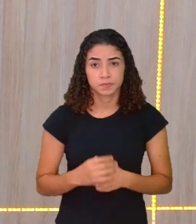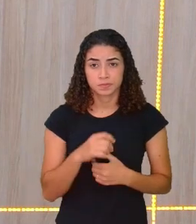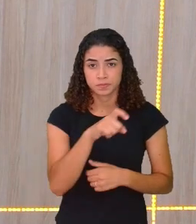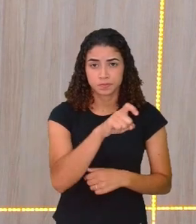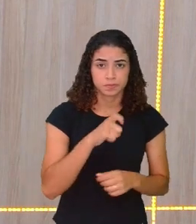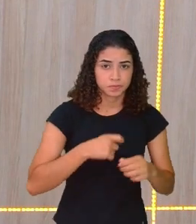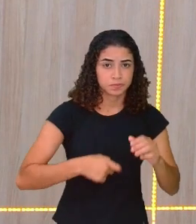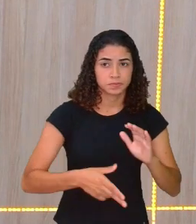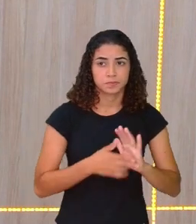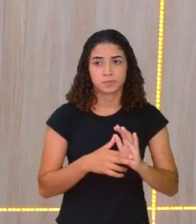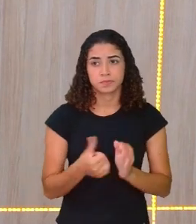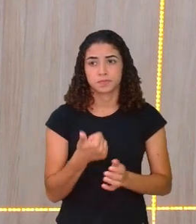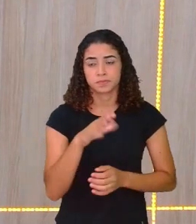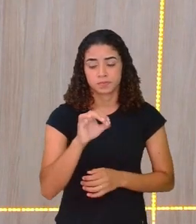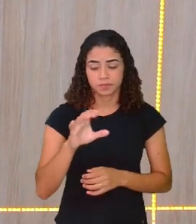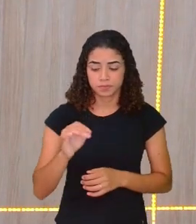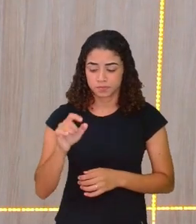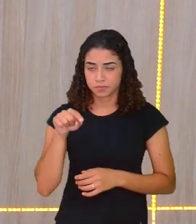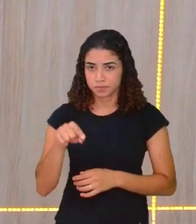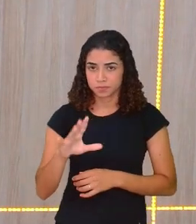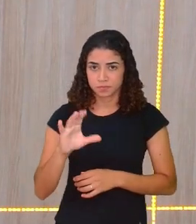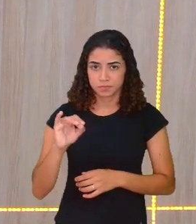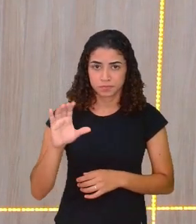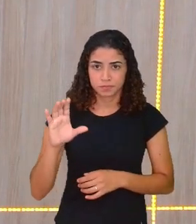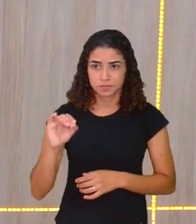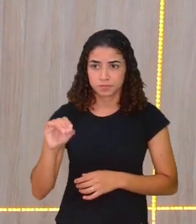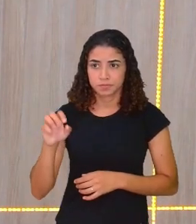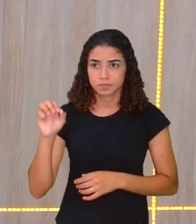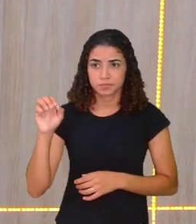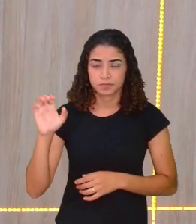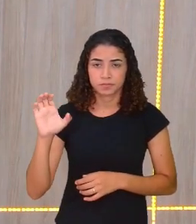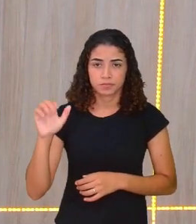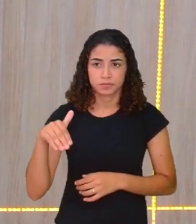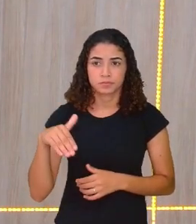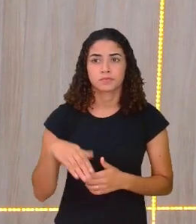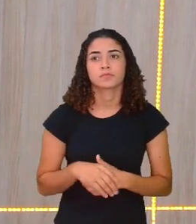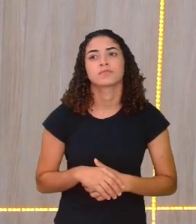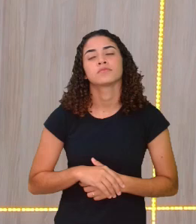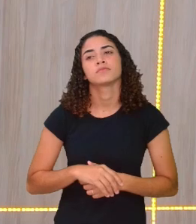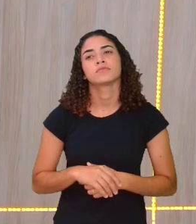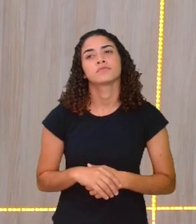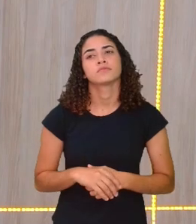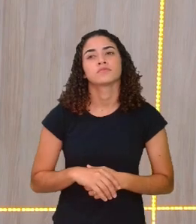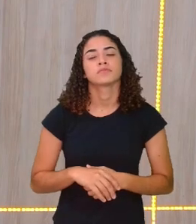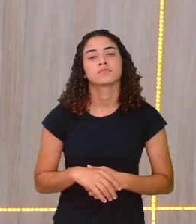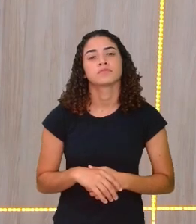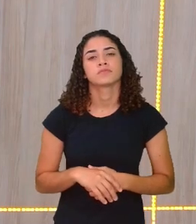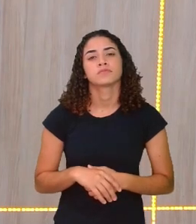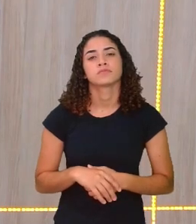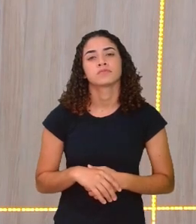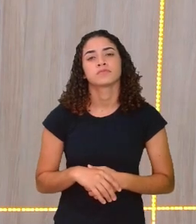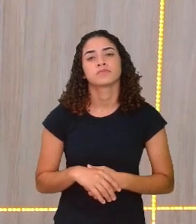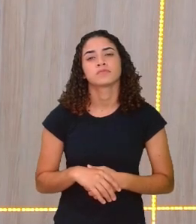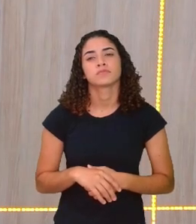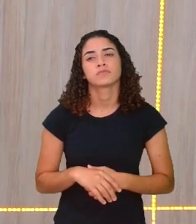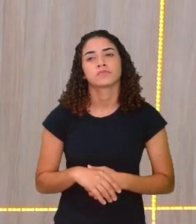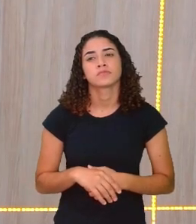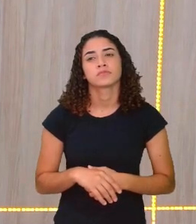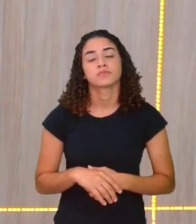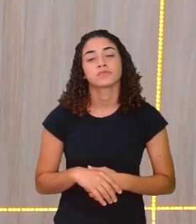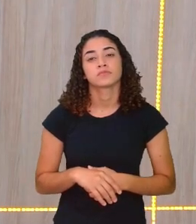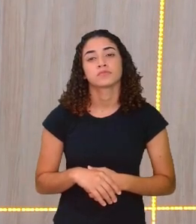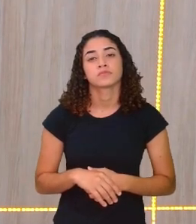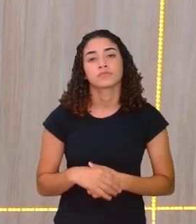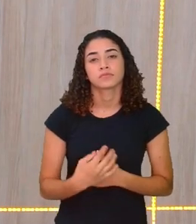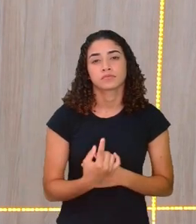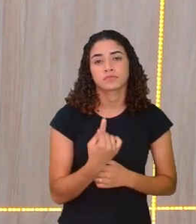X vai ser igual a 100.000 centímetros. Ou seja, em